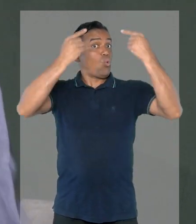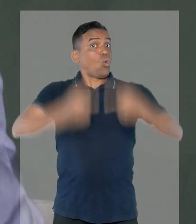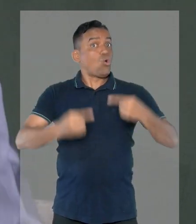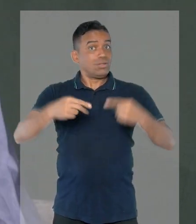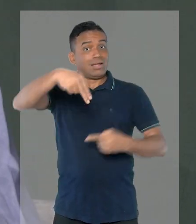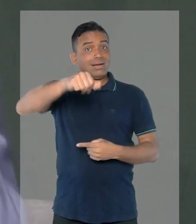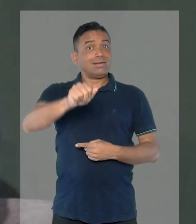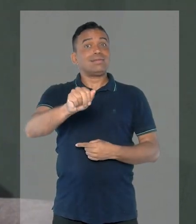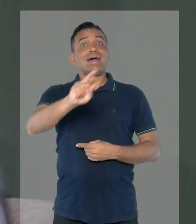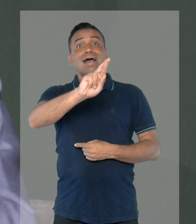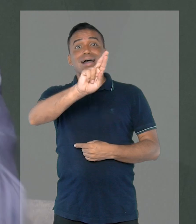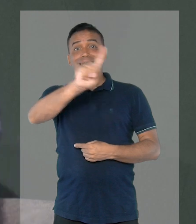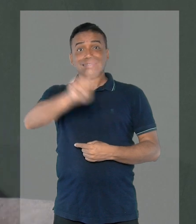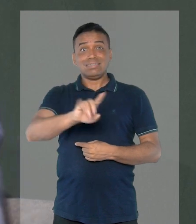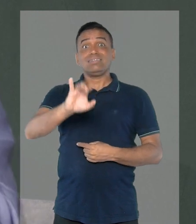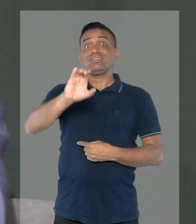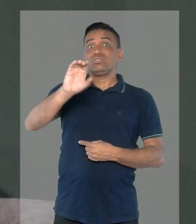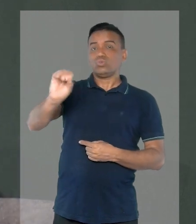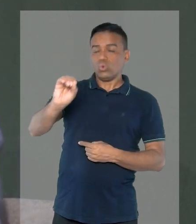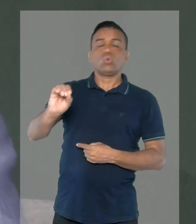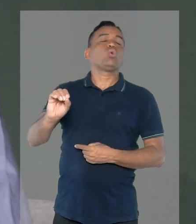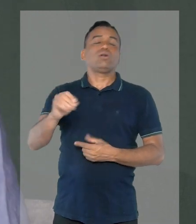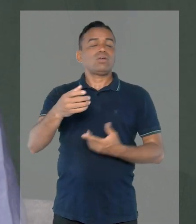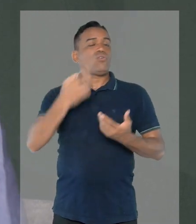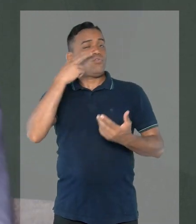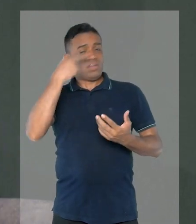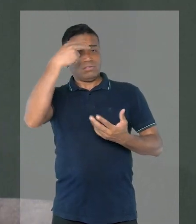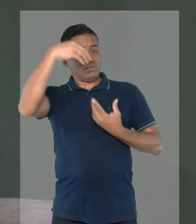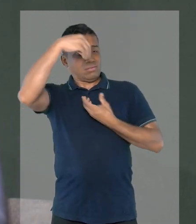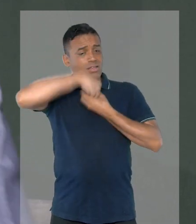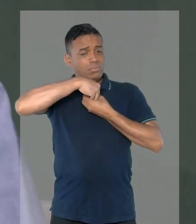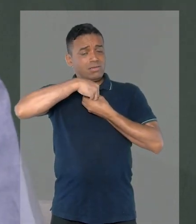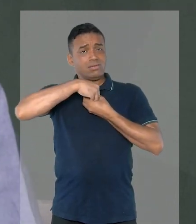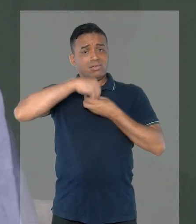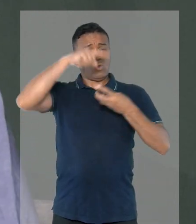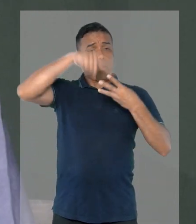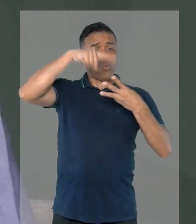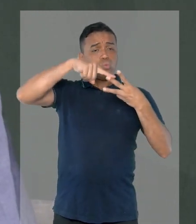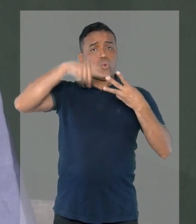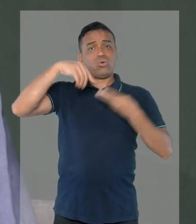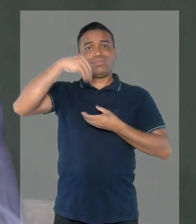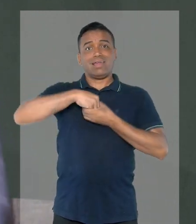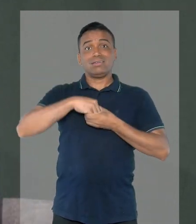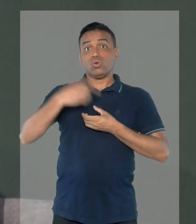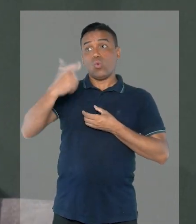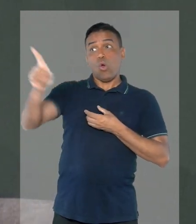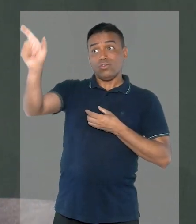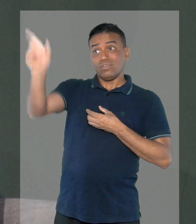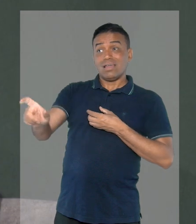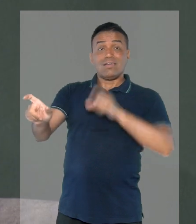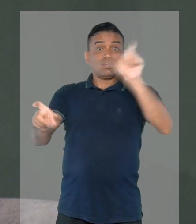vai falar: em mim eu vejo o outro e outro e outro, sempre 3. Né? O outro que está em mim é